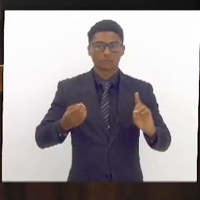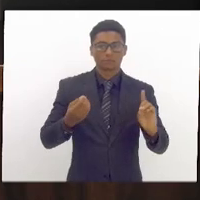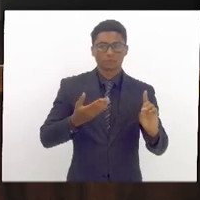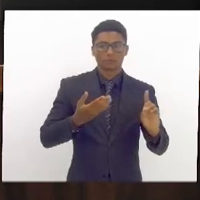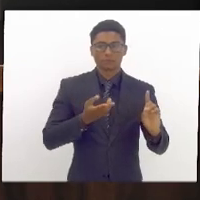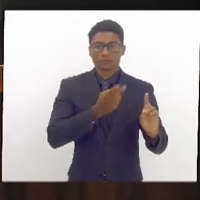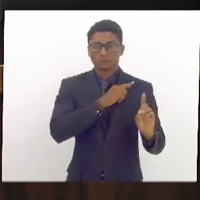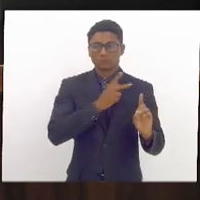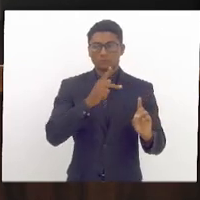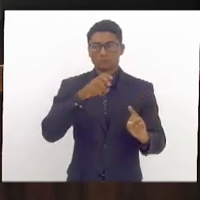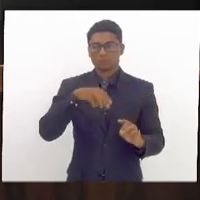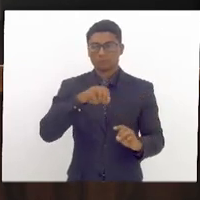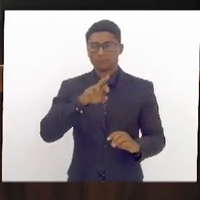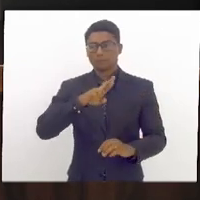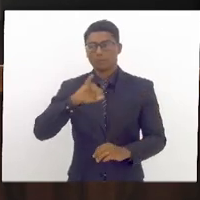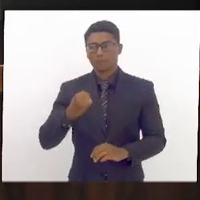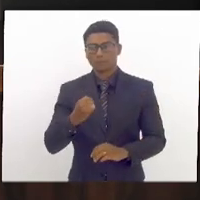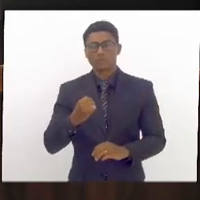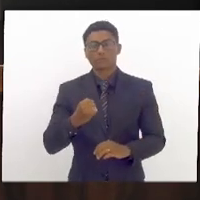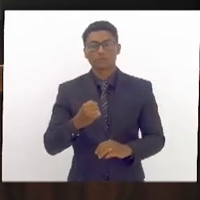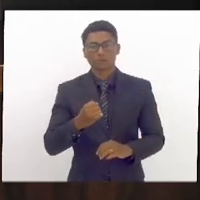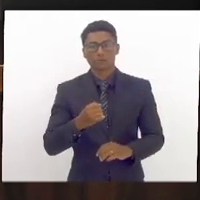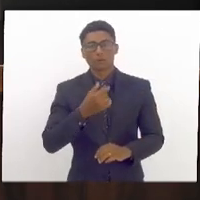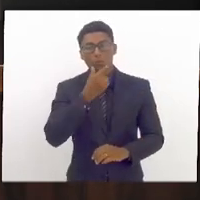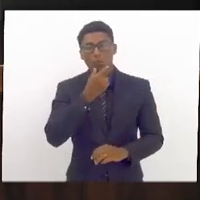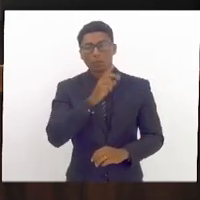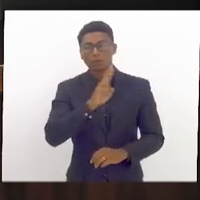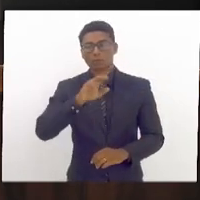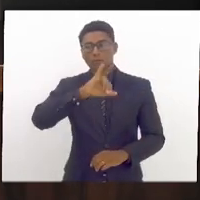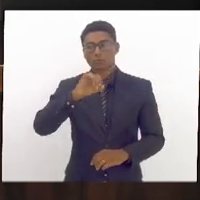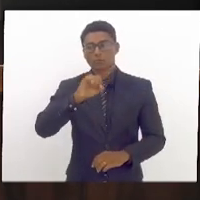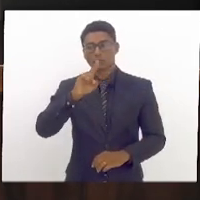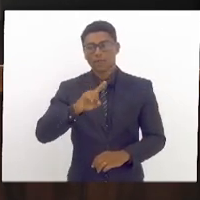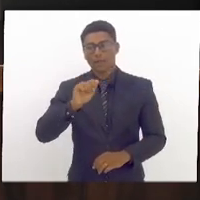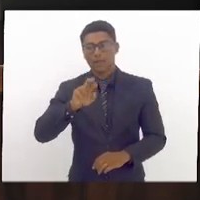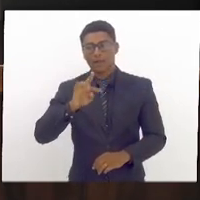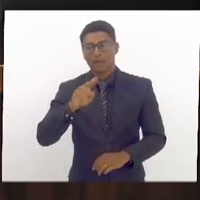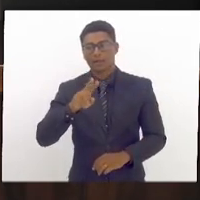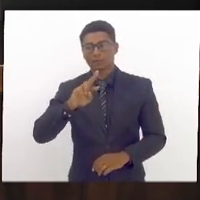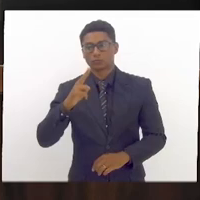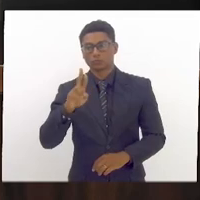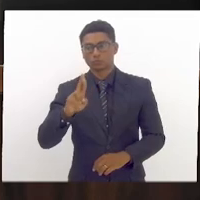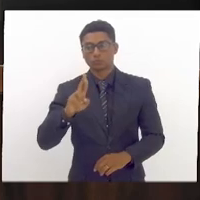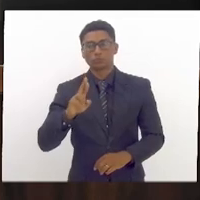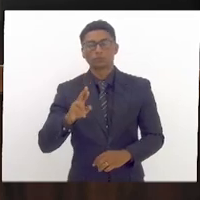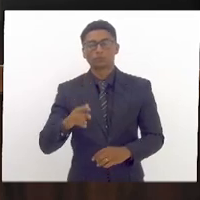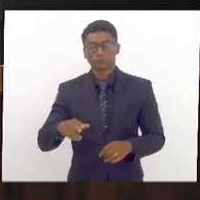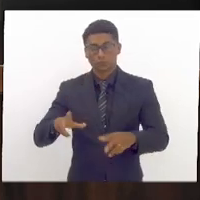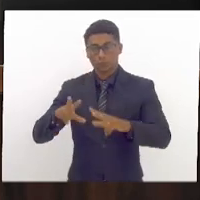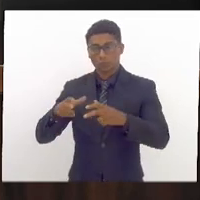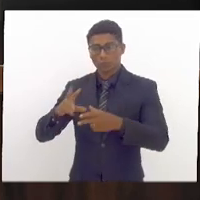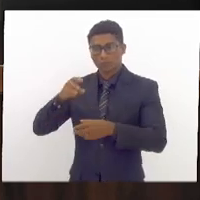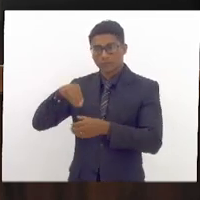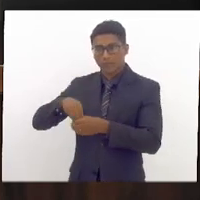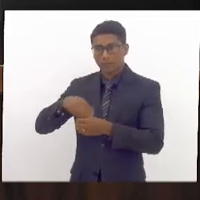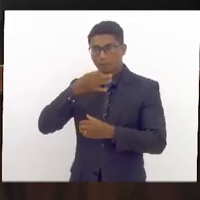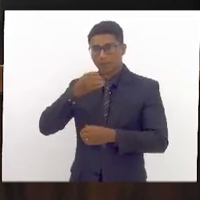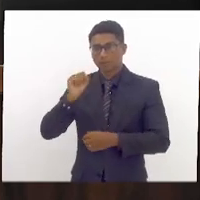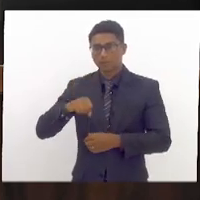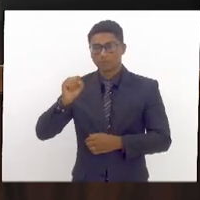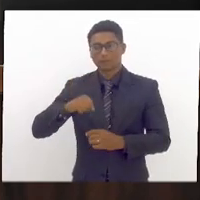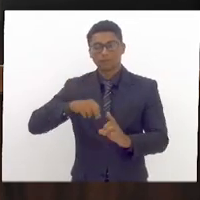da PEMERG, José Arthur Grusman Carvalho. Parecer da Comissão de Normas Internas, proposição interna favorável.